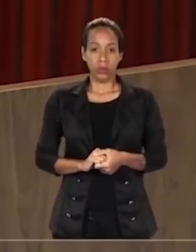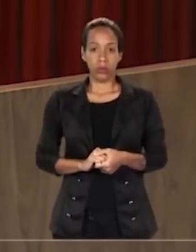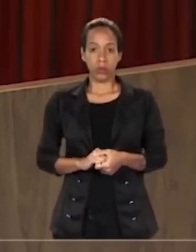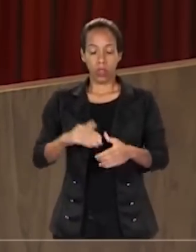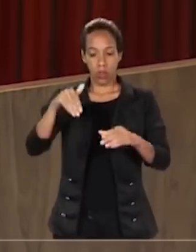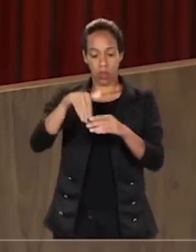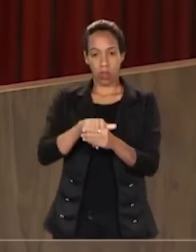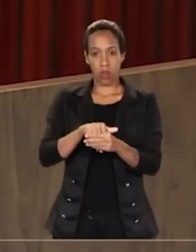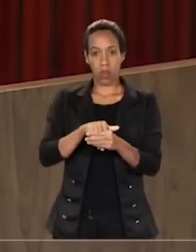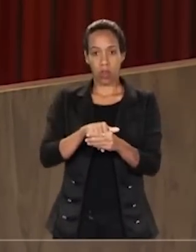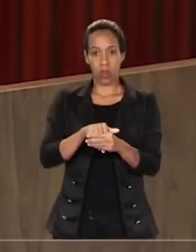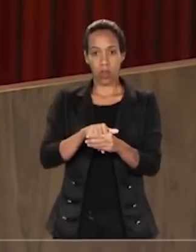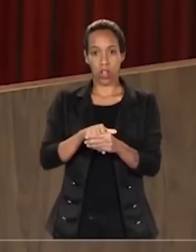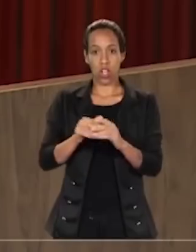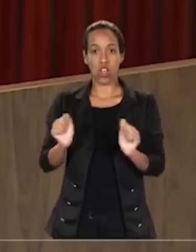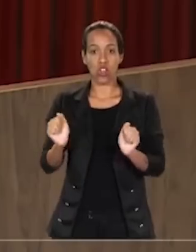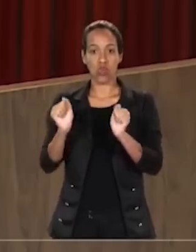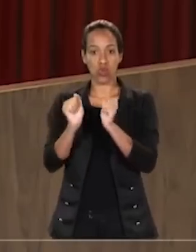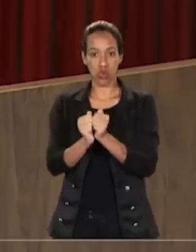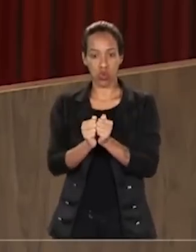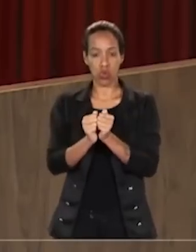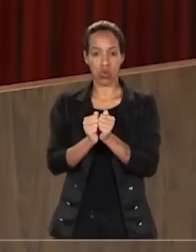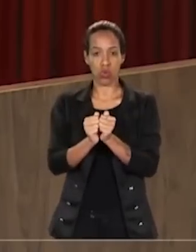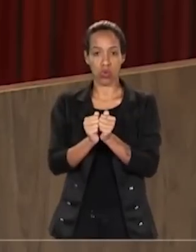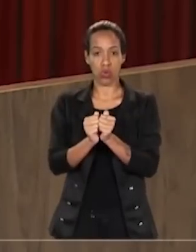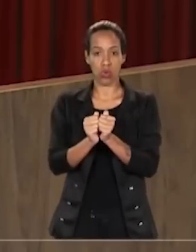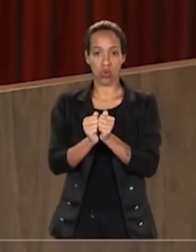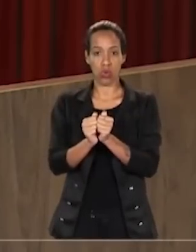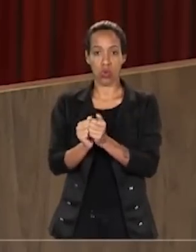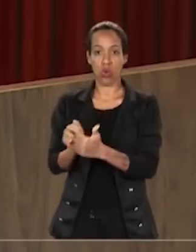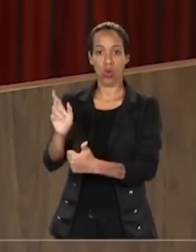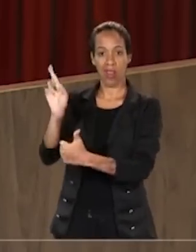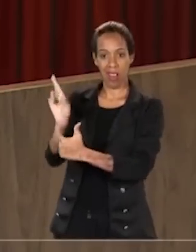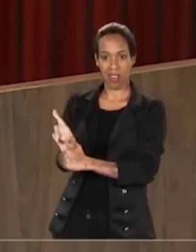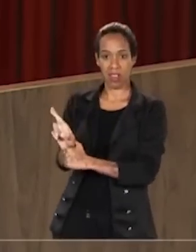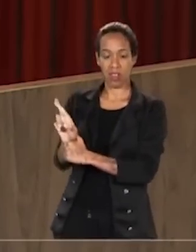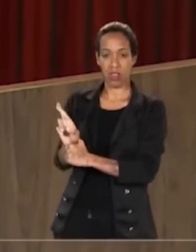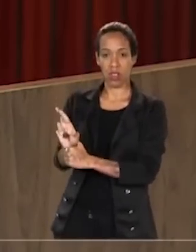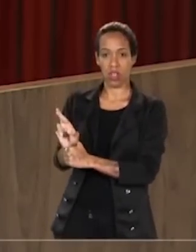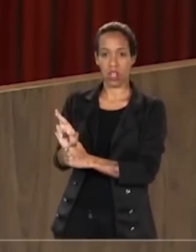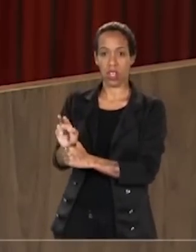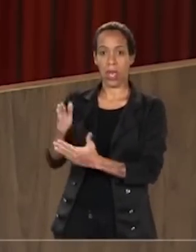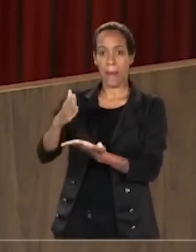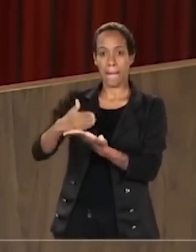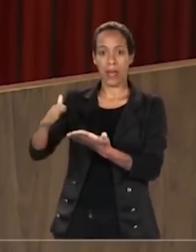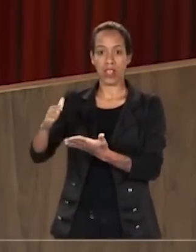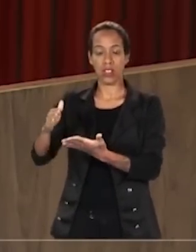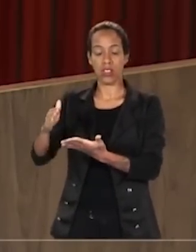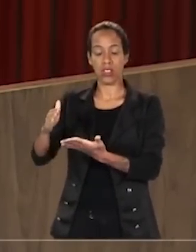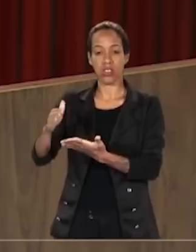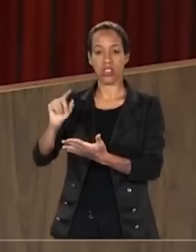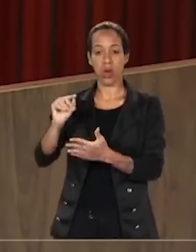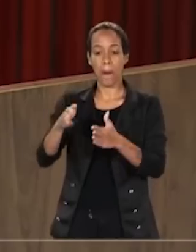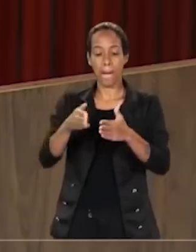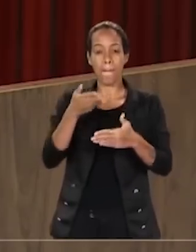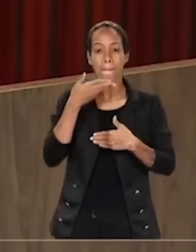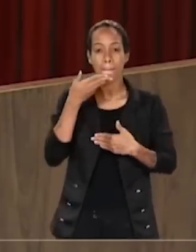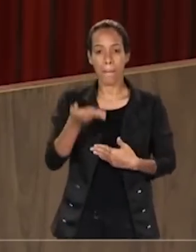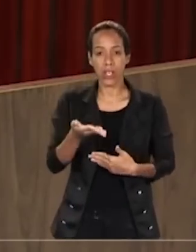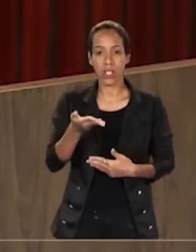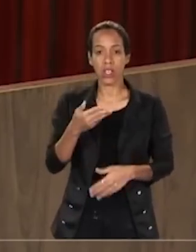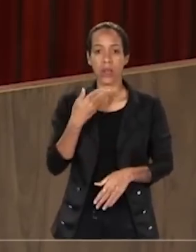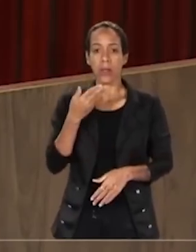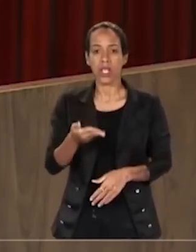o meu voto para acompanhar o ilustre relator e julgar parcialmente procedentes os pedidos